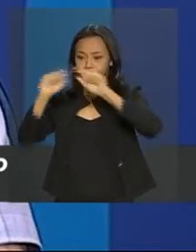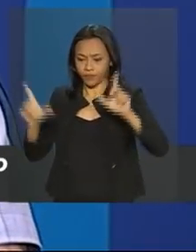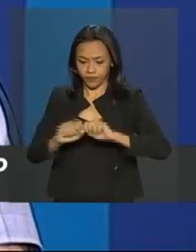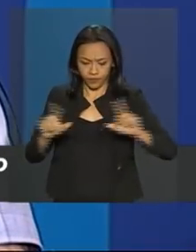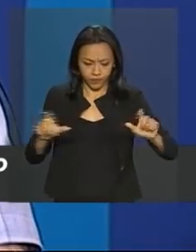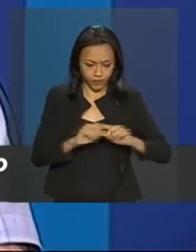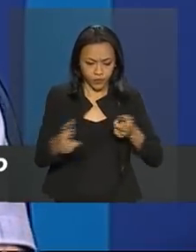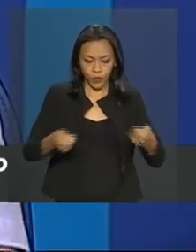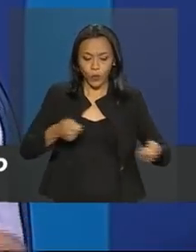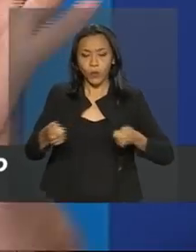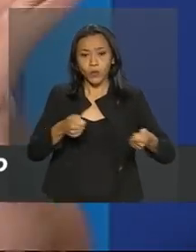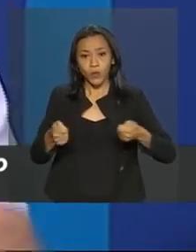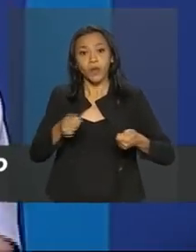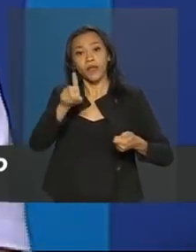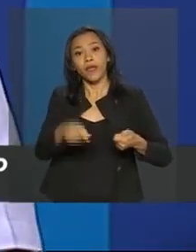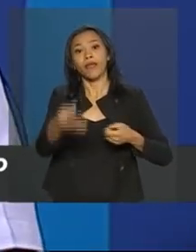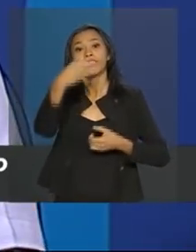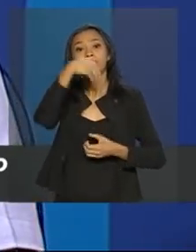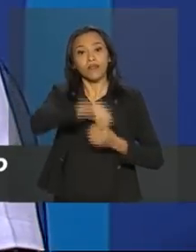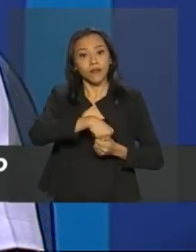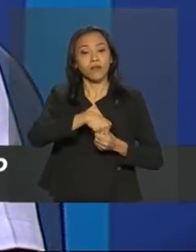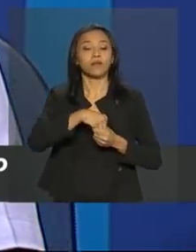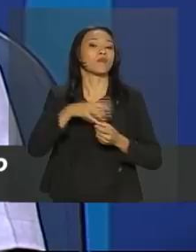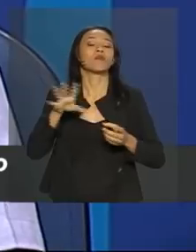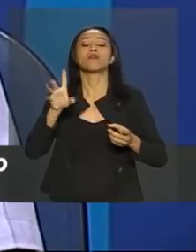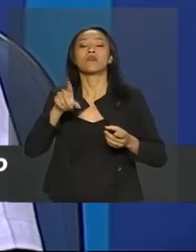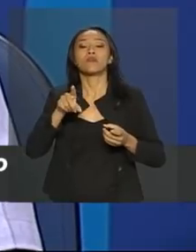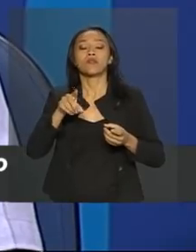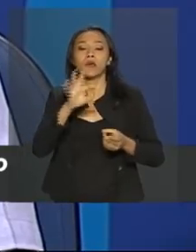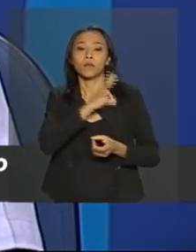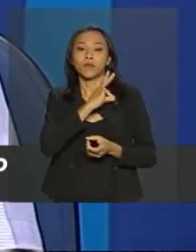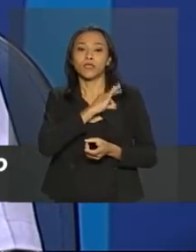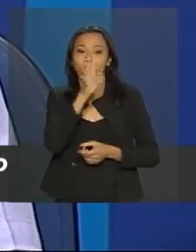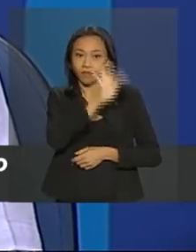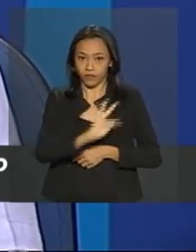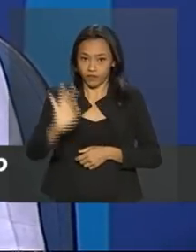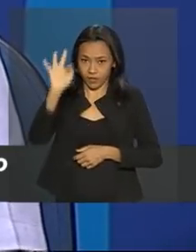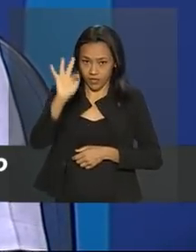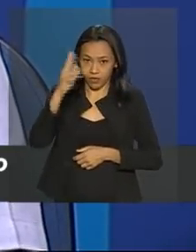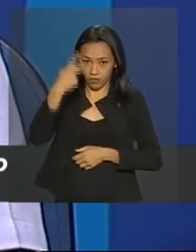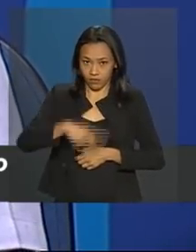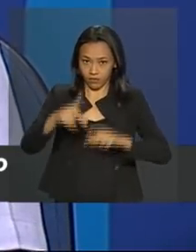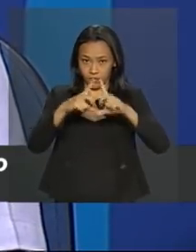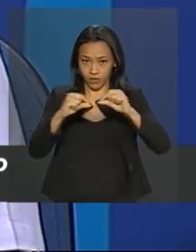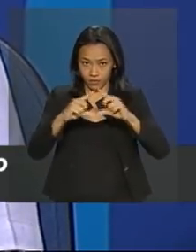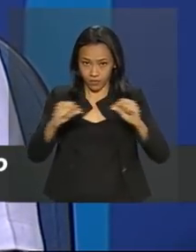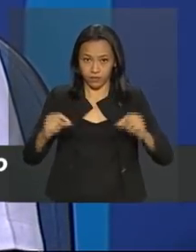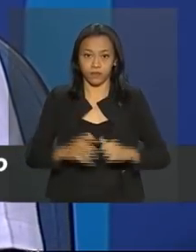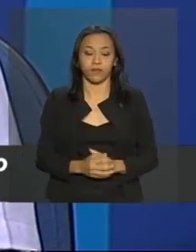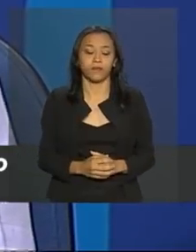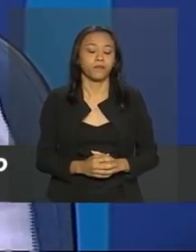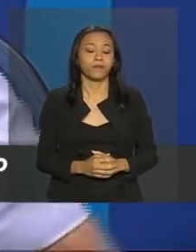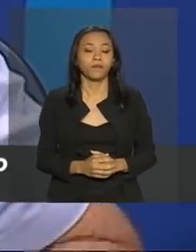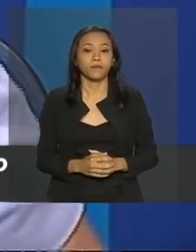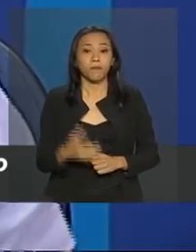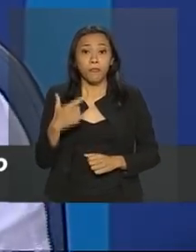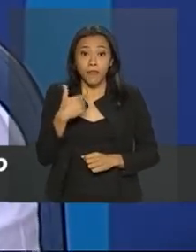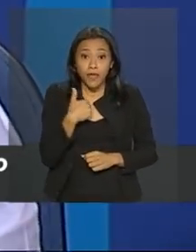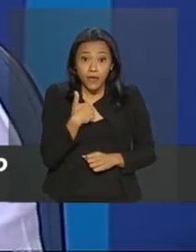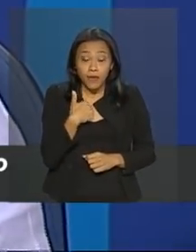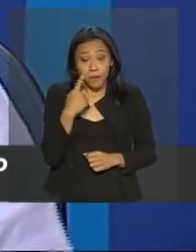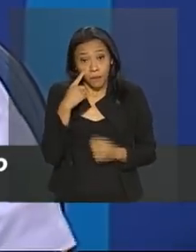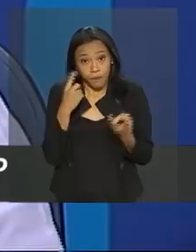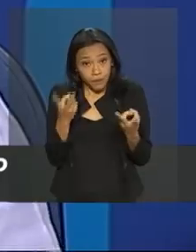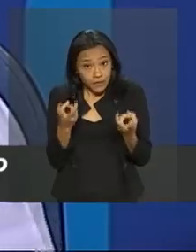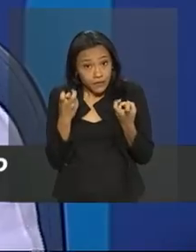da polícia rodoviária federal que no setor é de polícia é eu vejo que essa operação